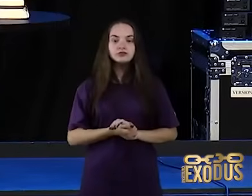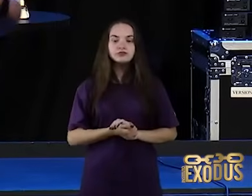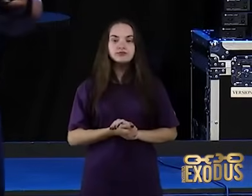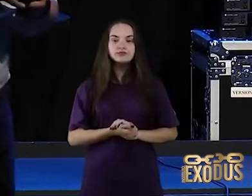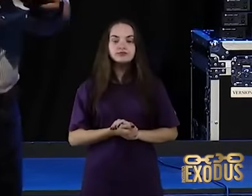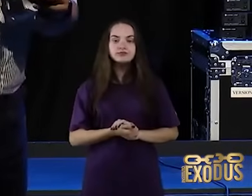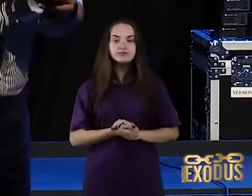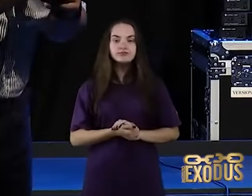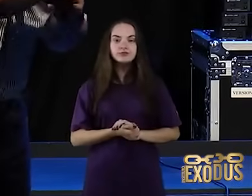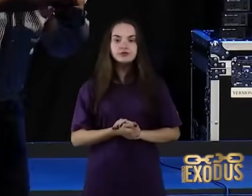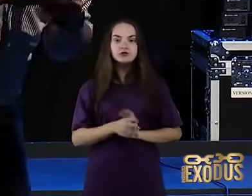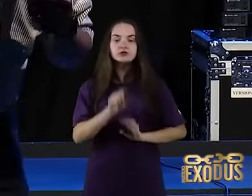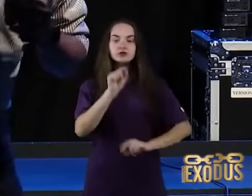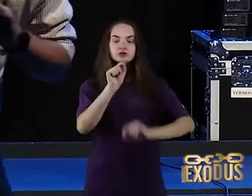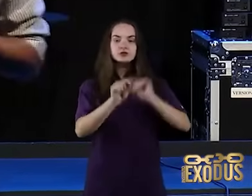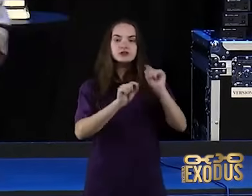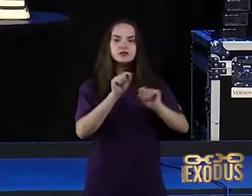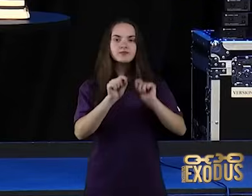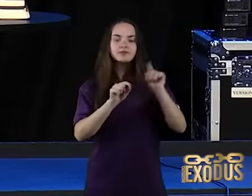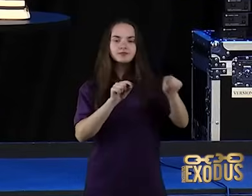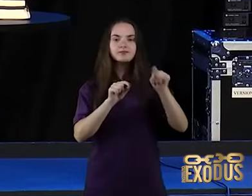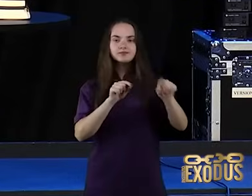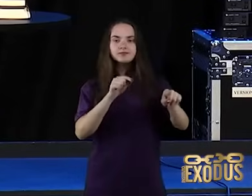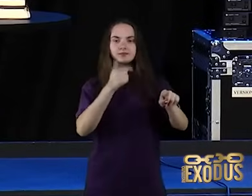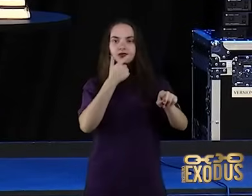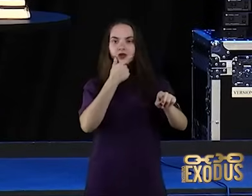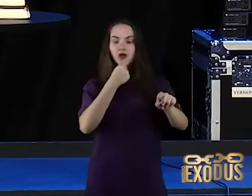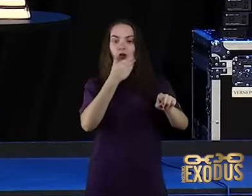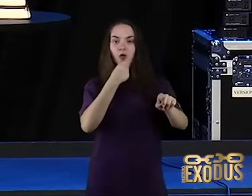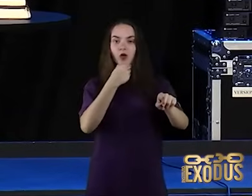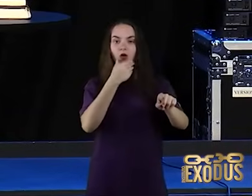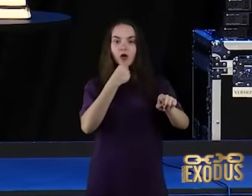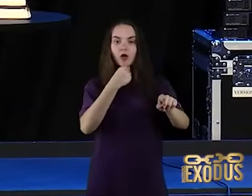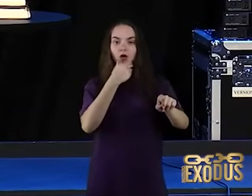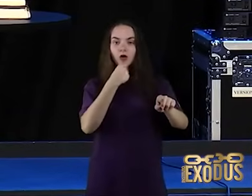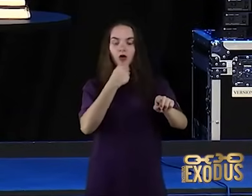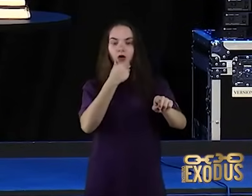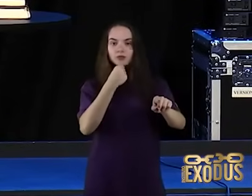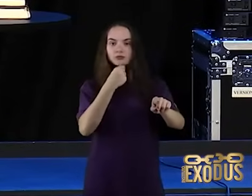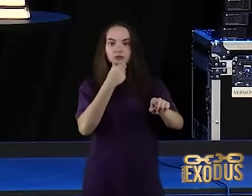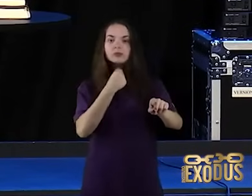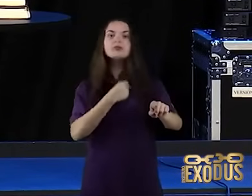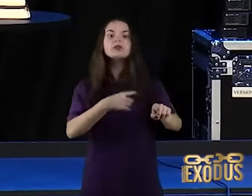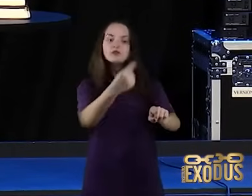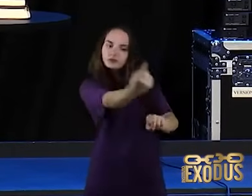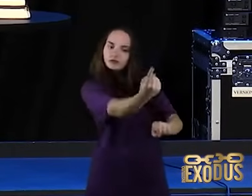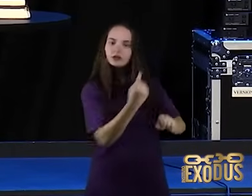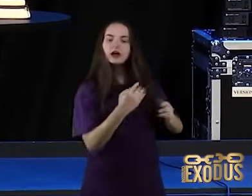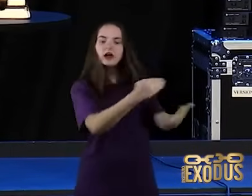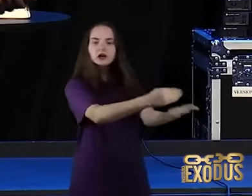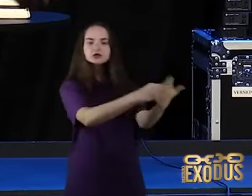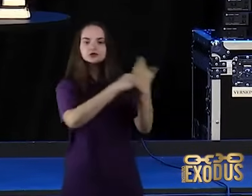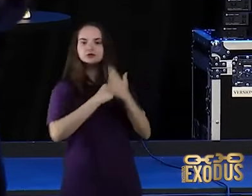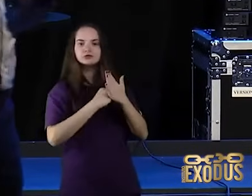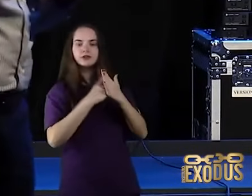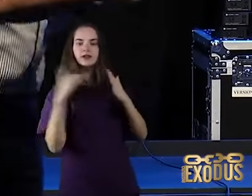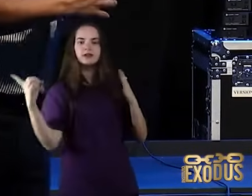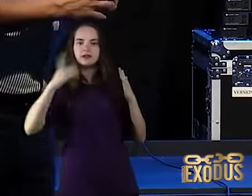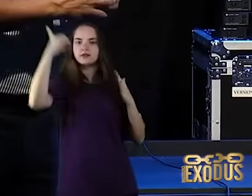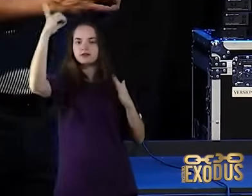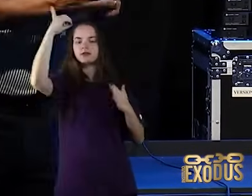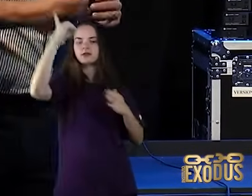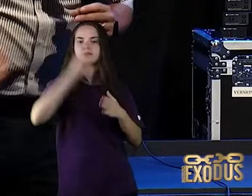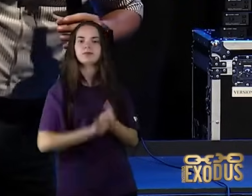pessoas que Onde você menos espera mas que Você investiu que você semeou que se levantam como teus